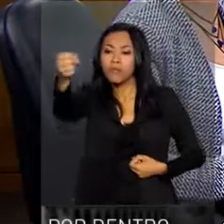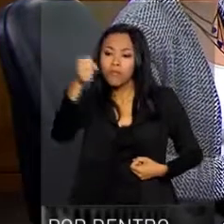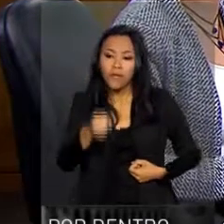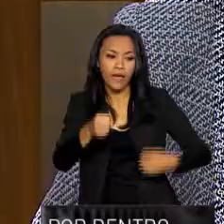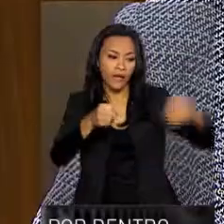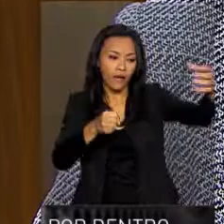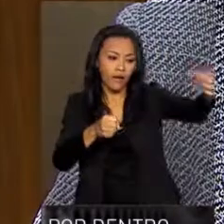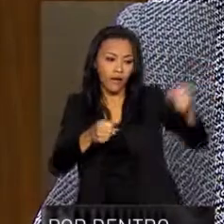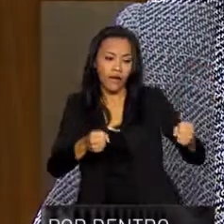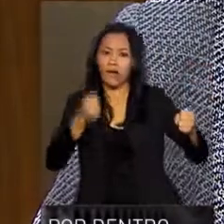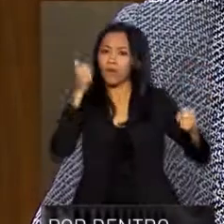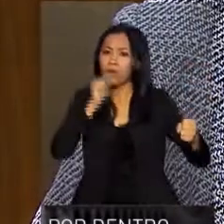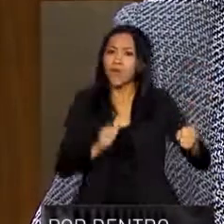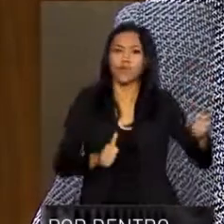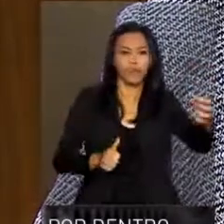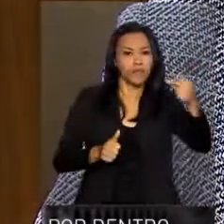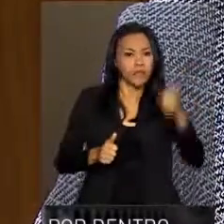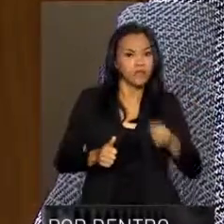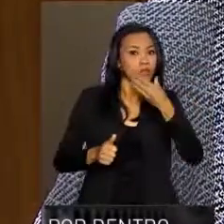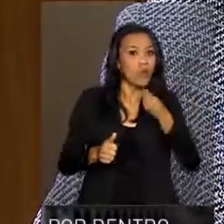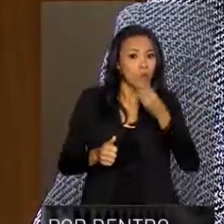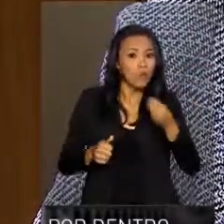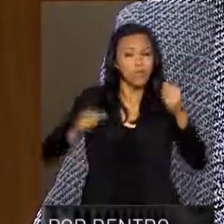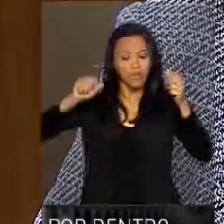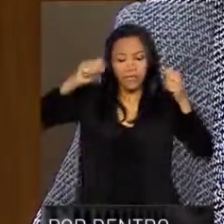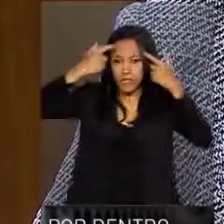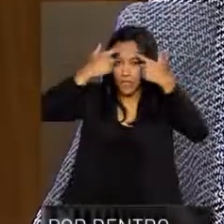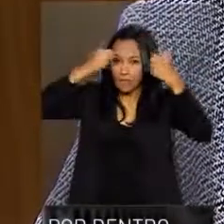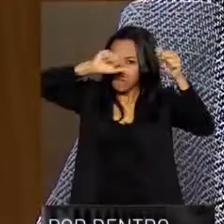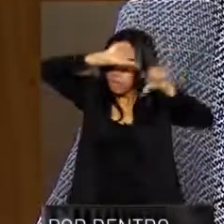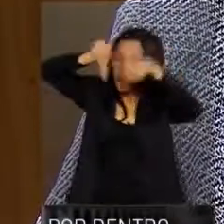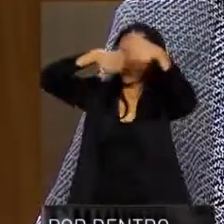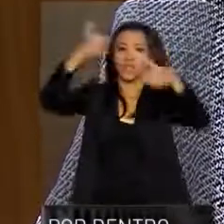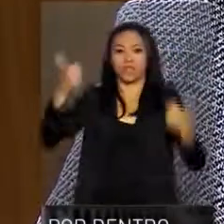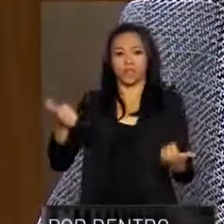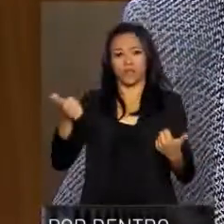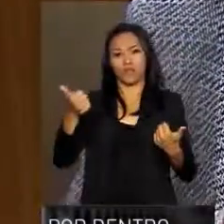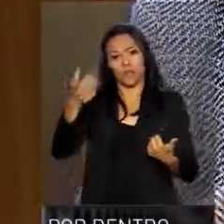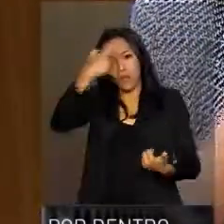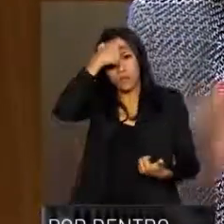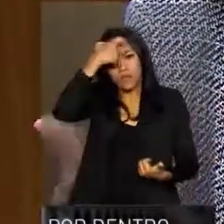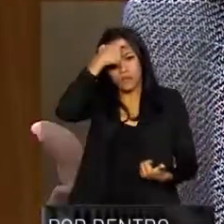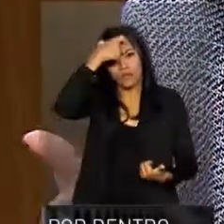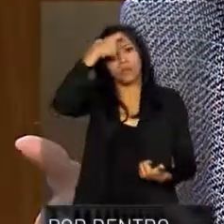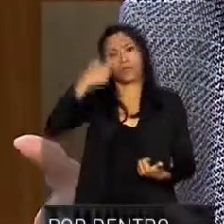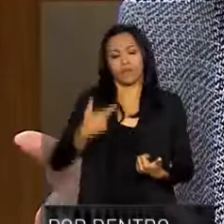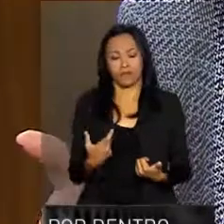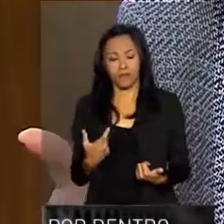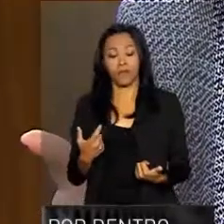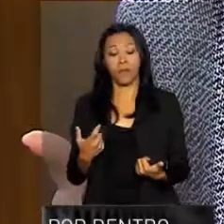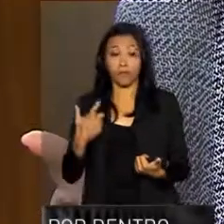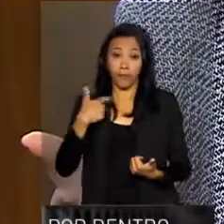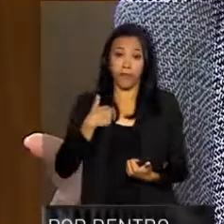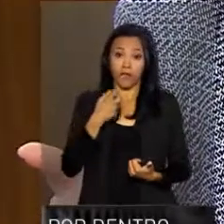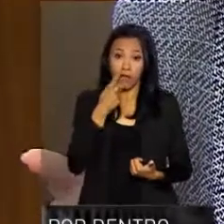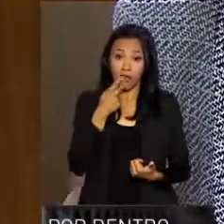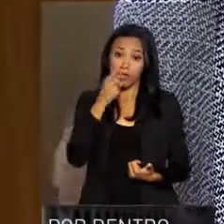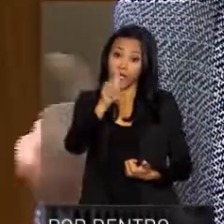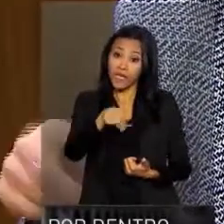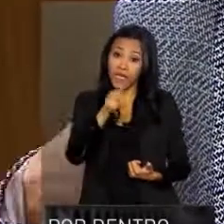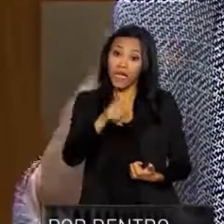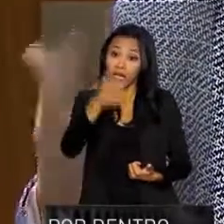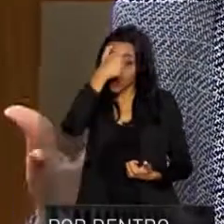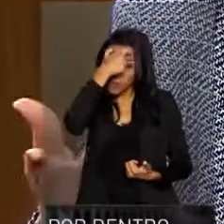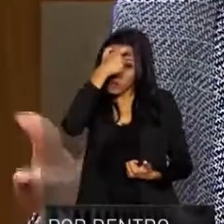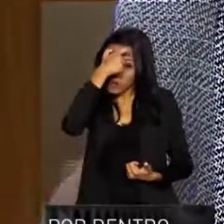e fazermos essa mudança essa mudança cultural essa conscientização eu diria que é a questão mesmo do inconsciente